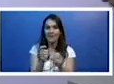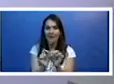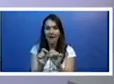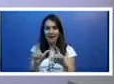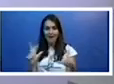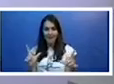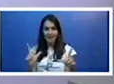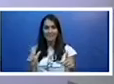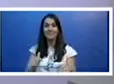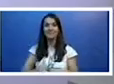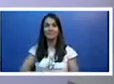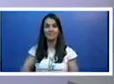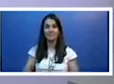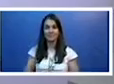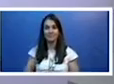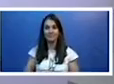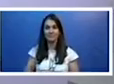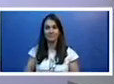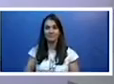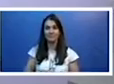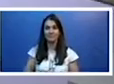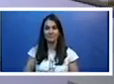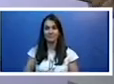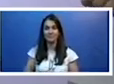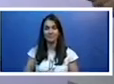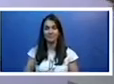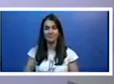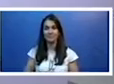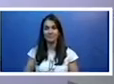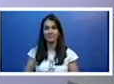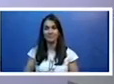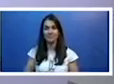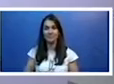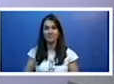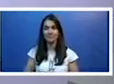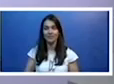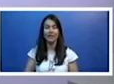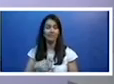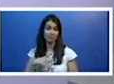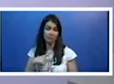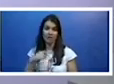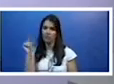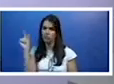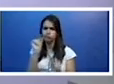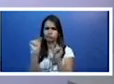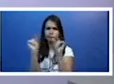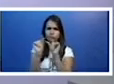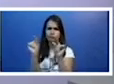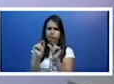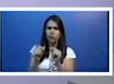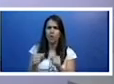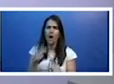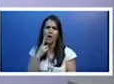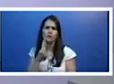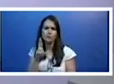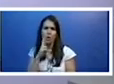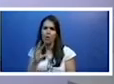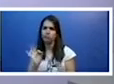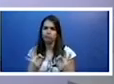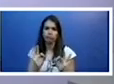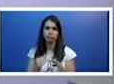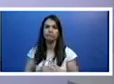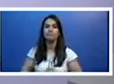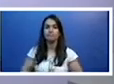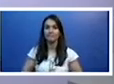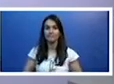Aí aperta, né, no caso, o valor seno de 1, aparece o resultado. Aqui, cosseno de 1, vai aparecer o resultado. E